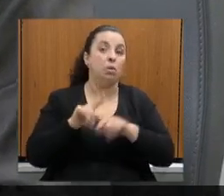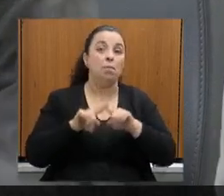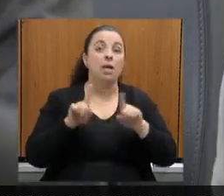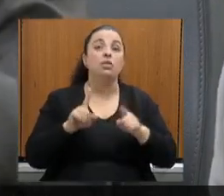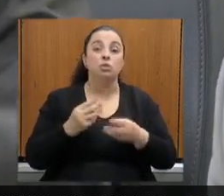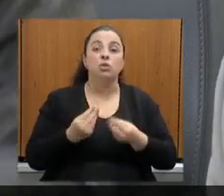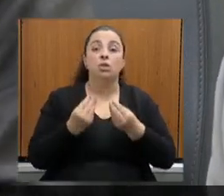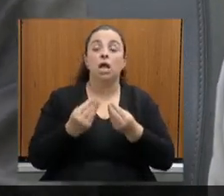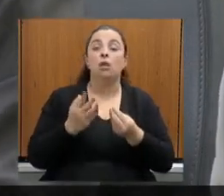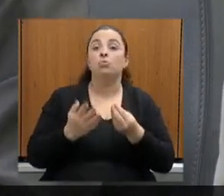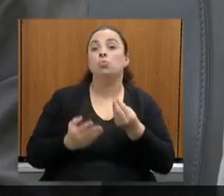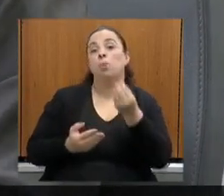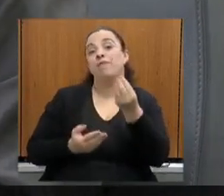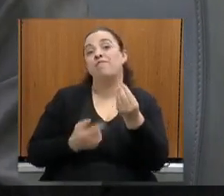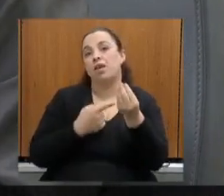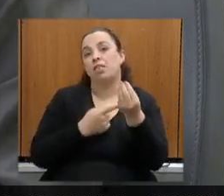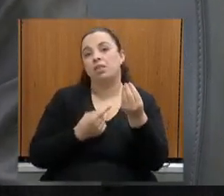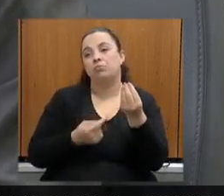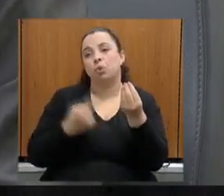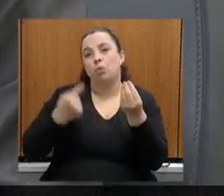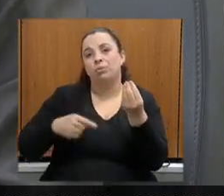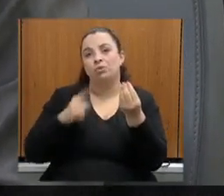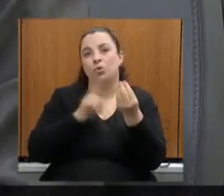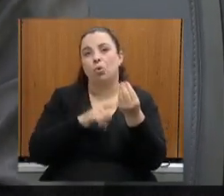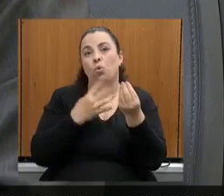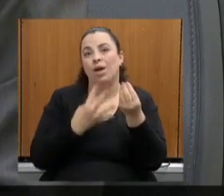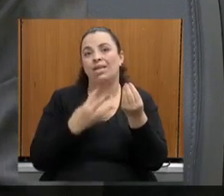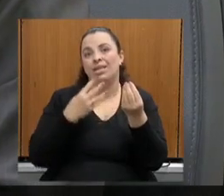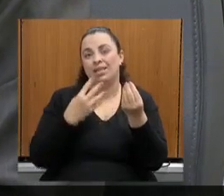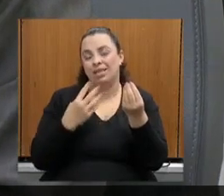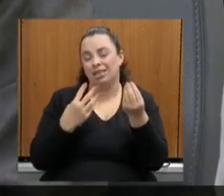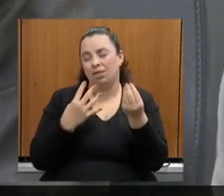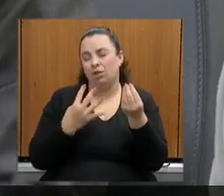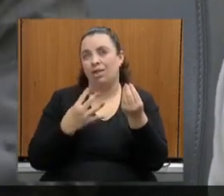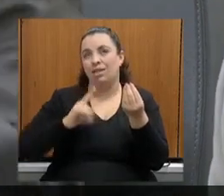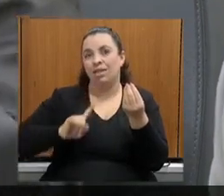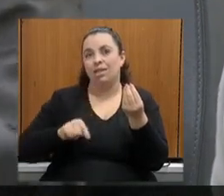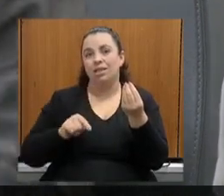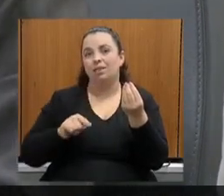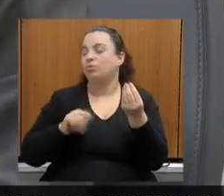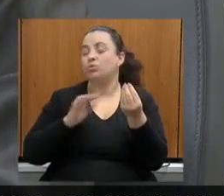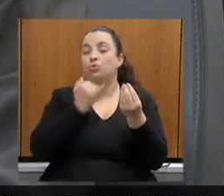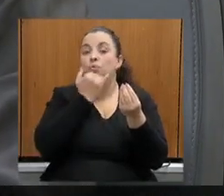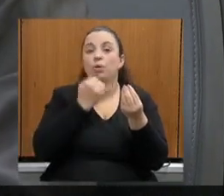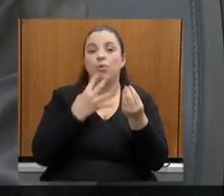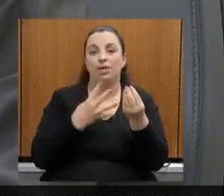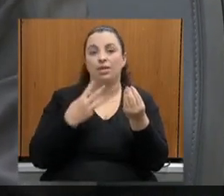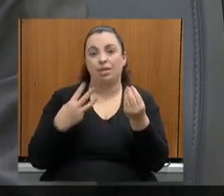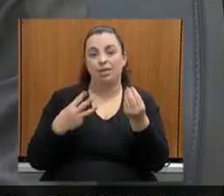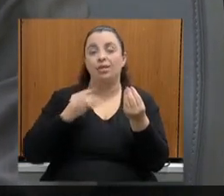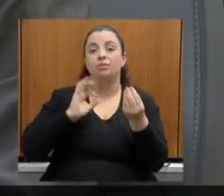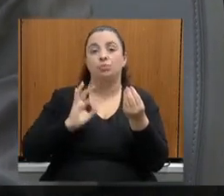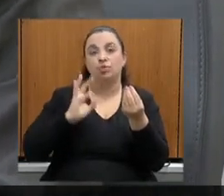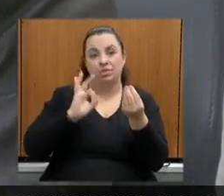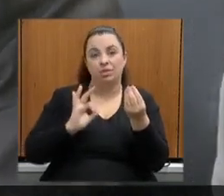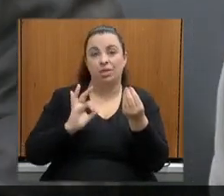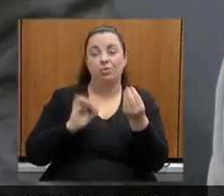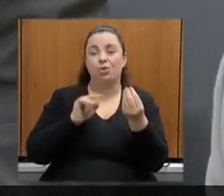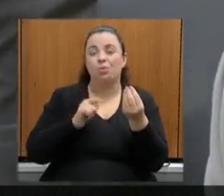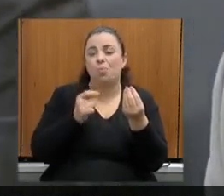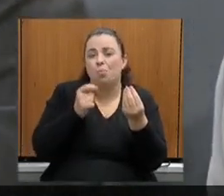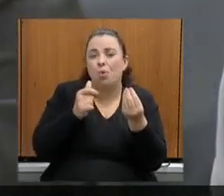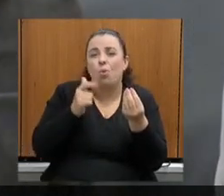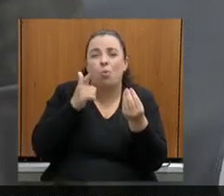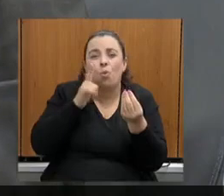competitivo uma oferta que nós oferecemos quarenta e três por cento de deságio né por muito pouco não sabíamos vencedores